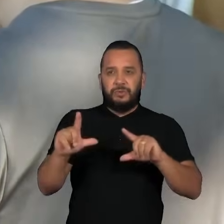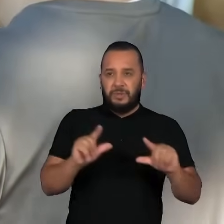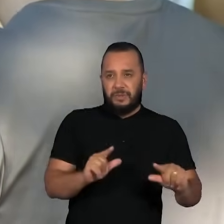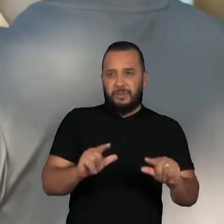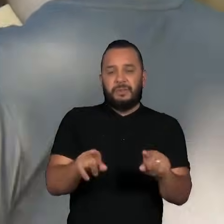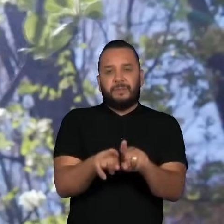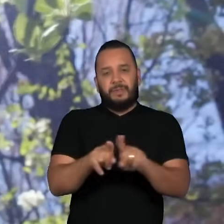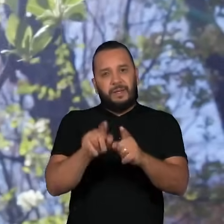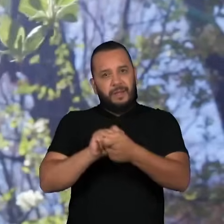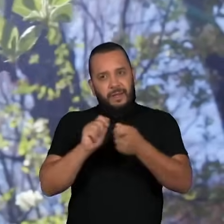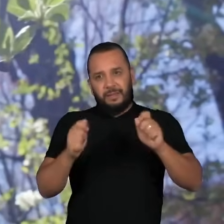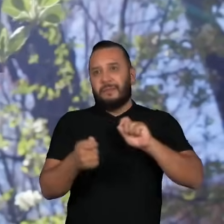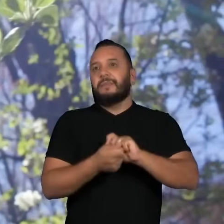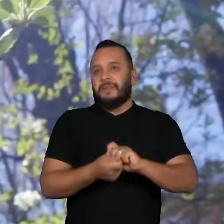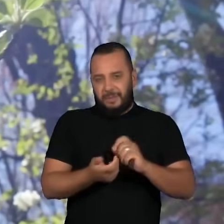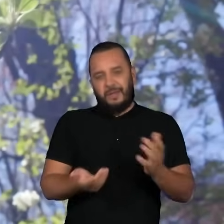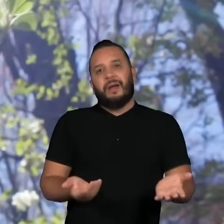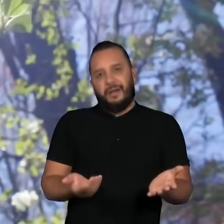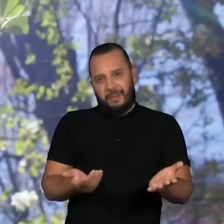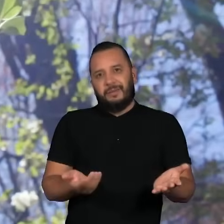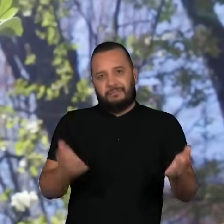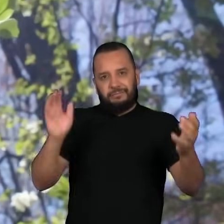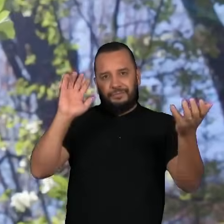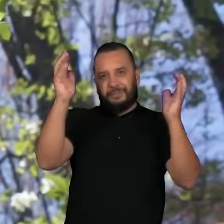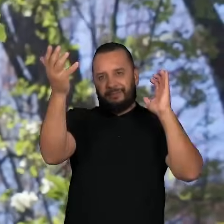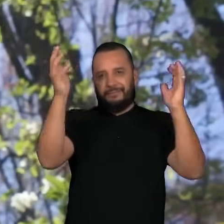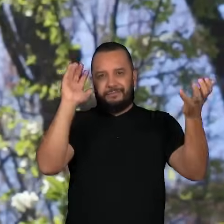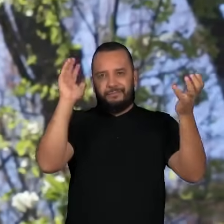ao impacto da crise climática.